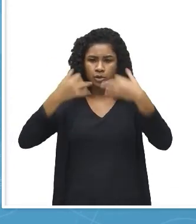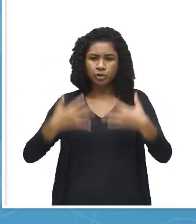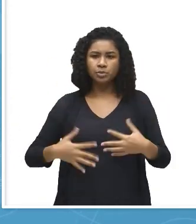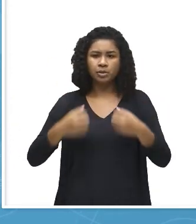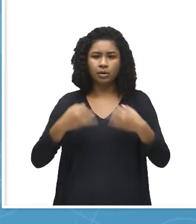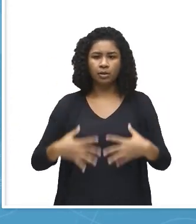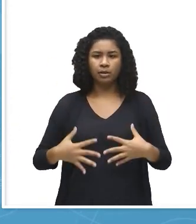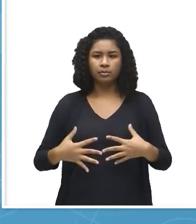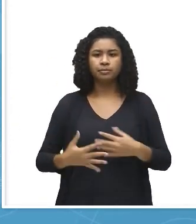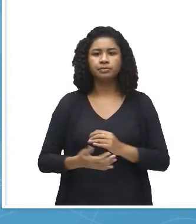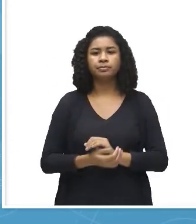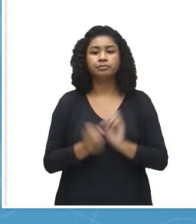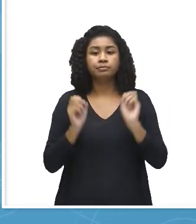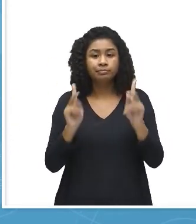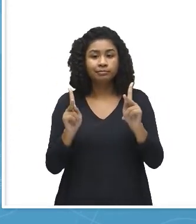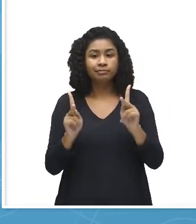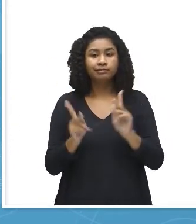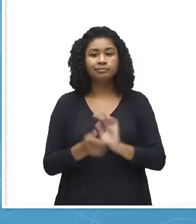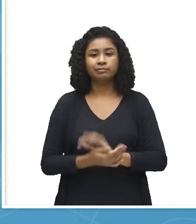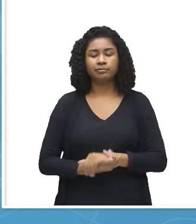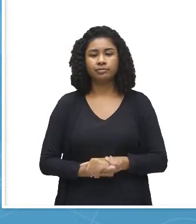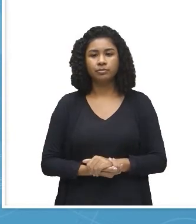hoje. Ok, gente? Agora é com vocês.